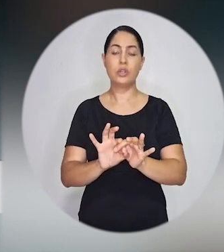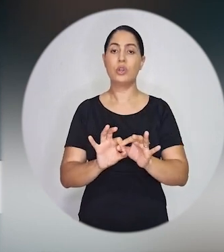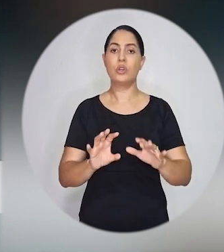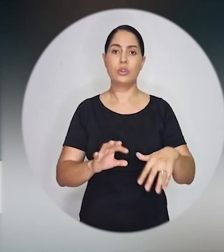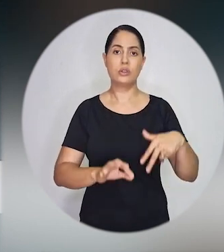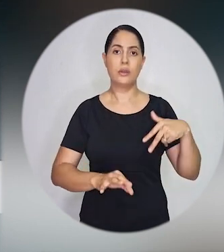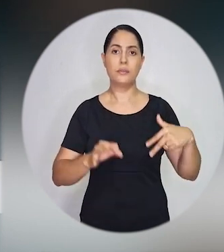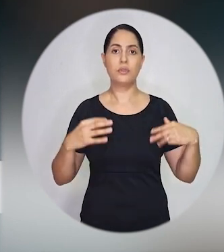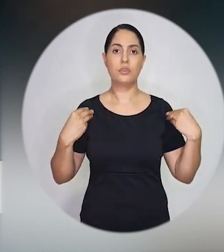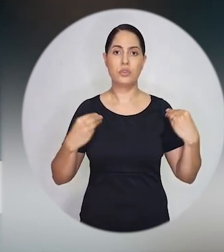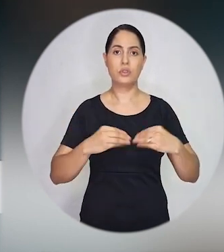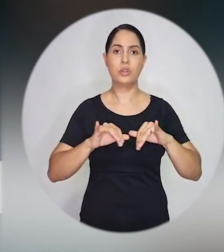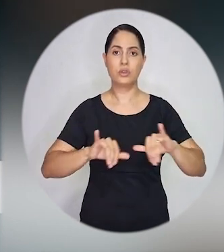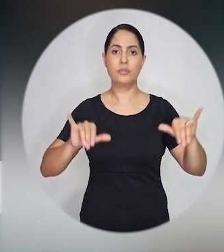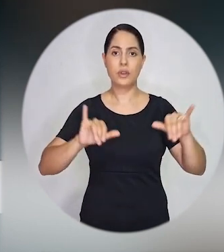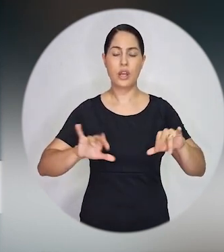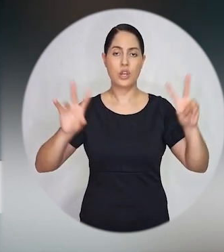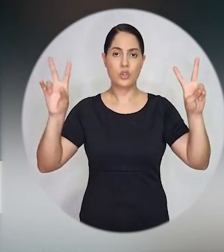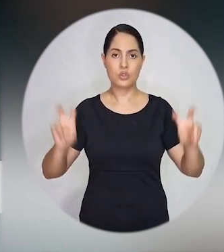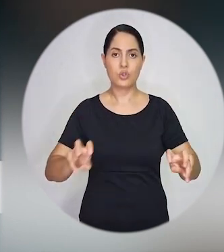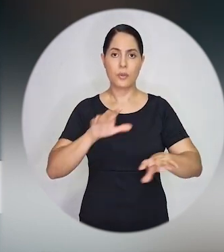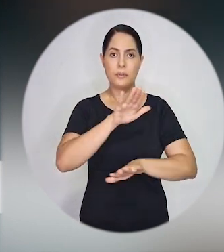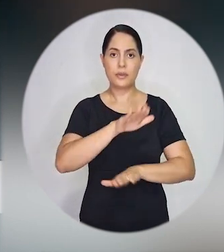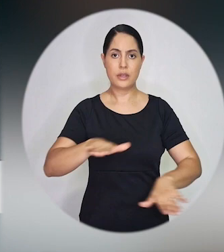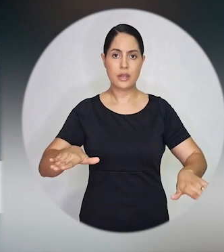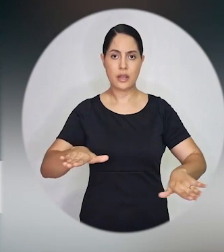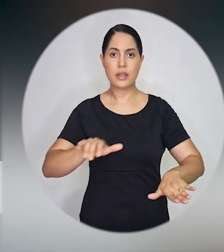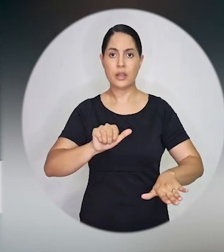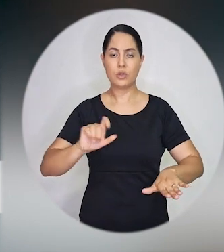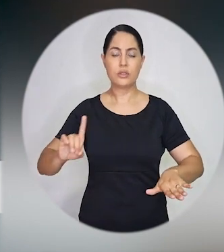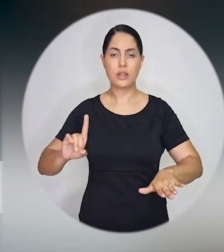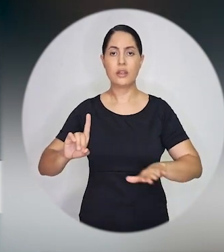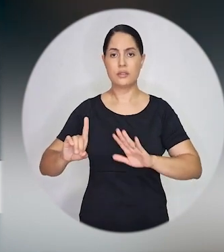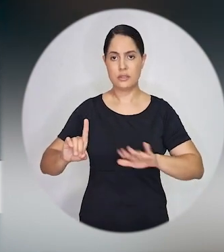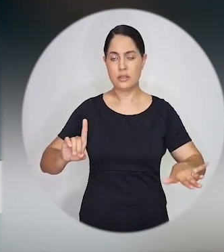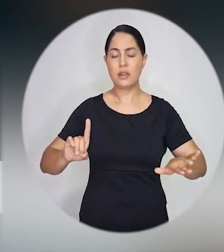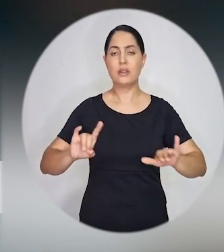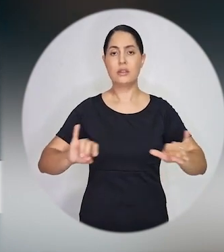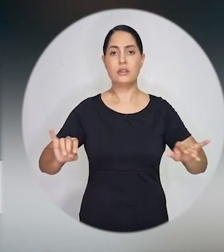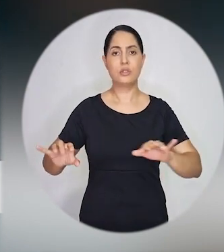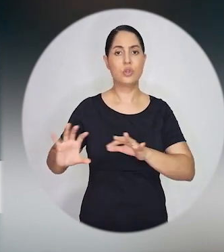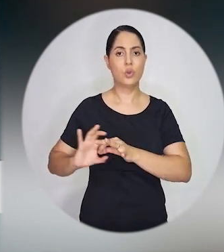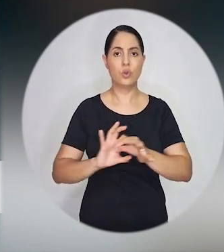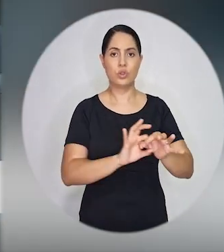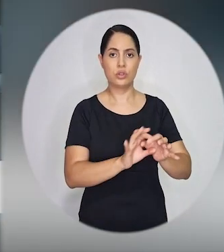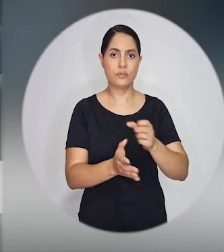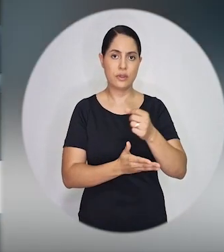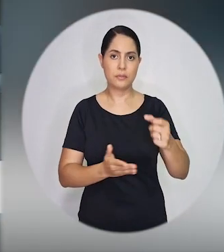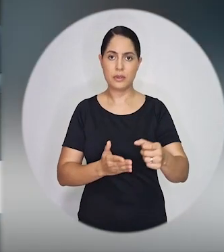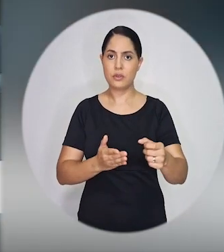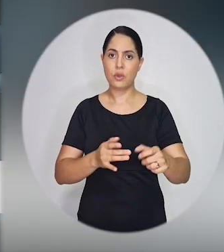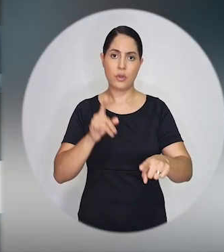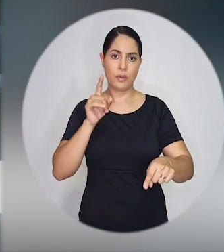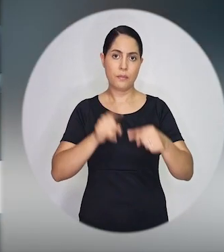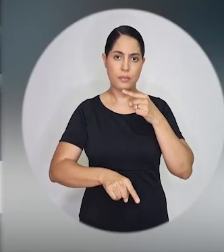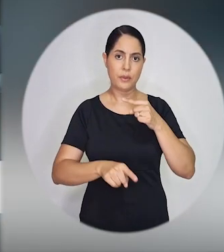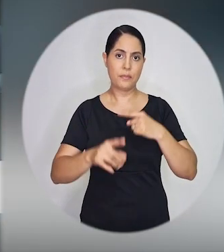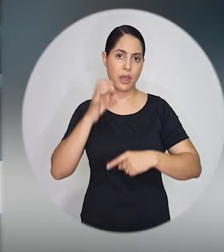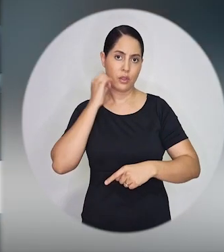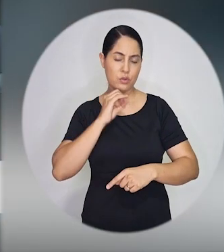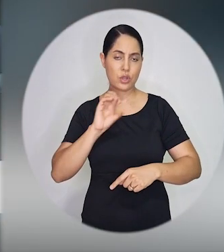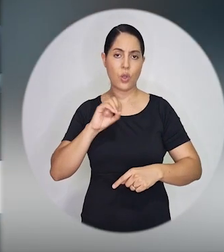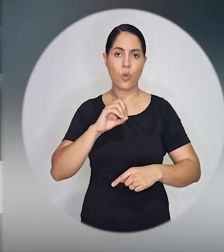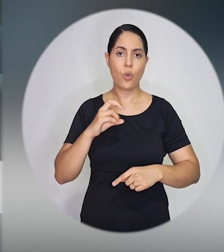decidam contrariamente à adoção de crianças ou adolescentes, tendo como esses fundamentos. Senhor presidente, penso